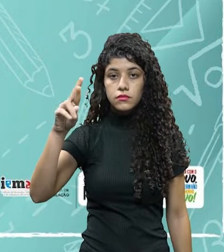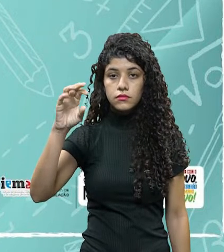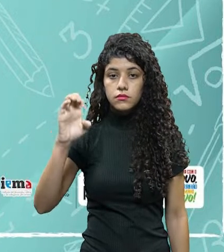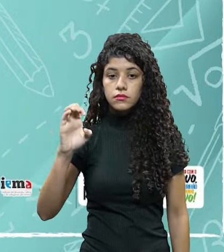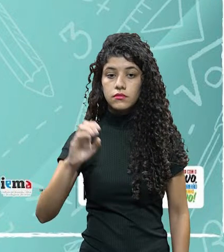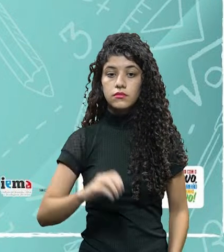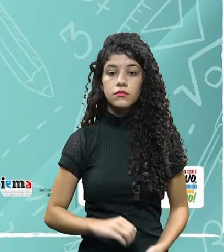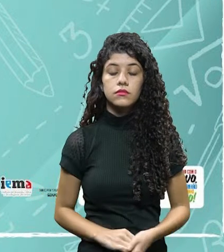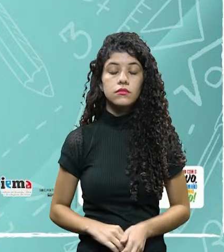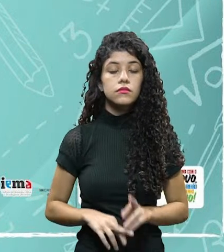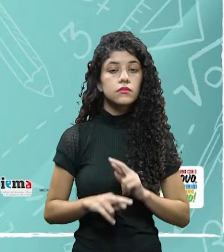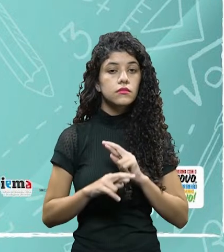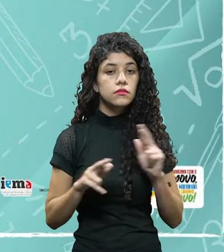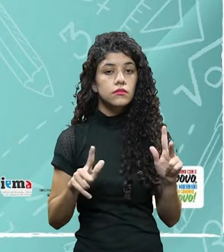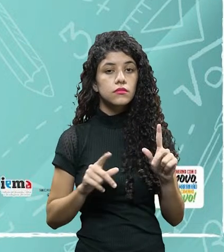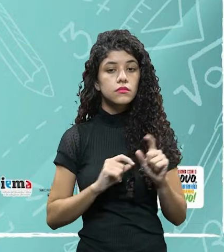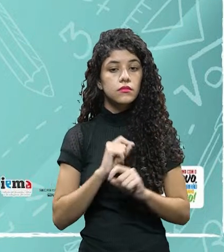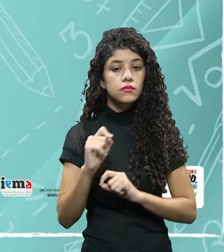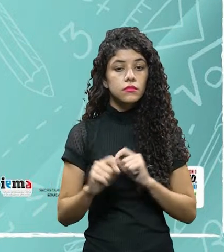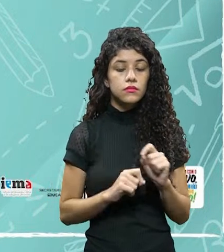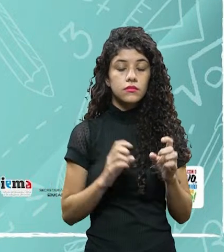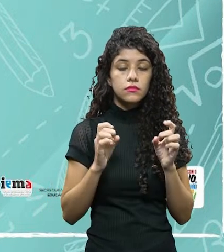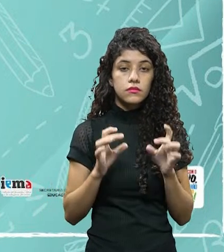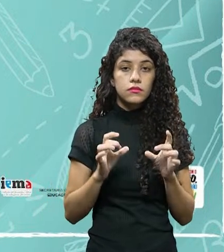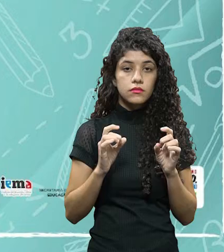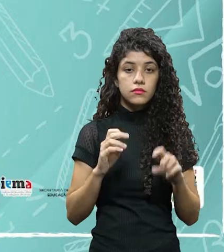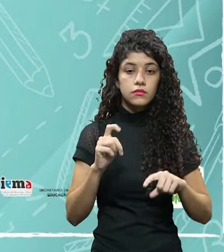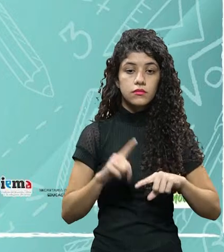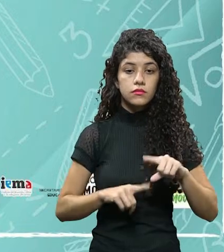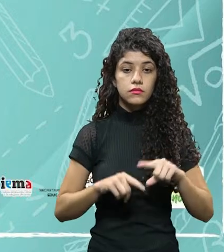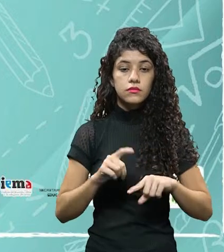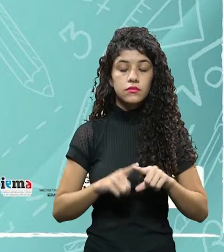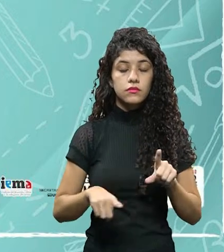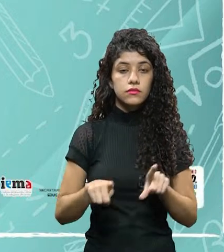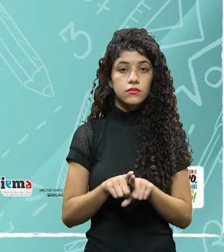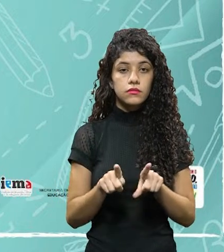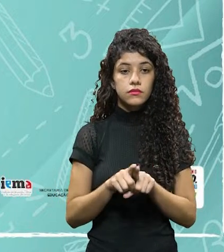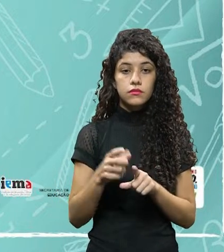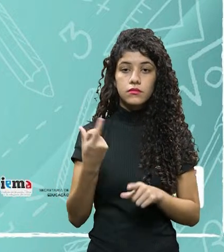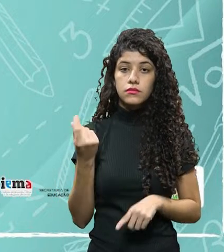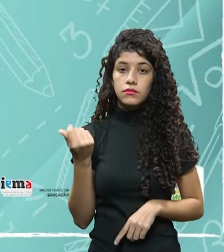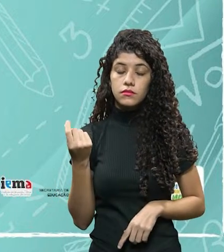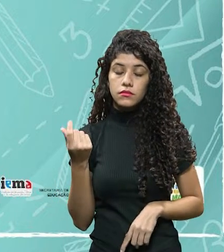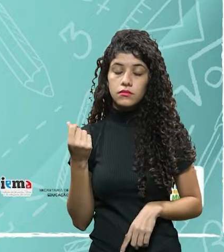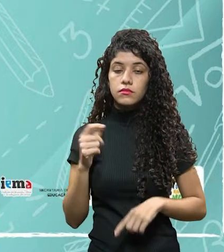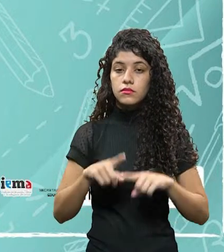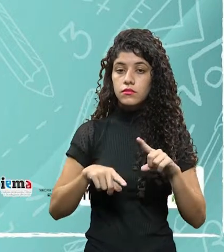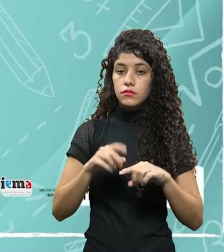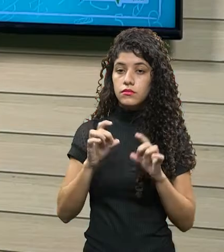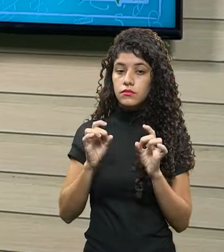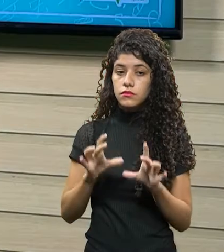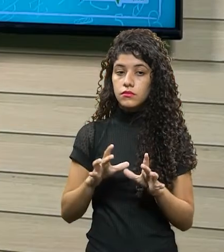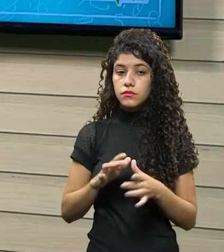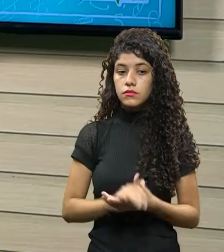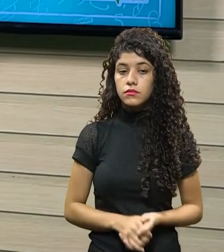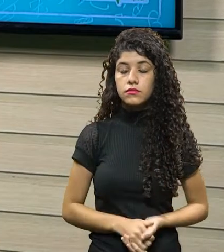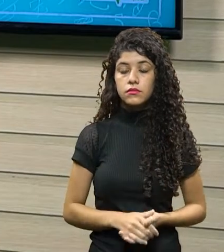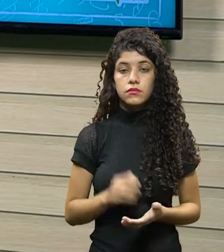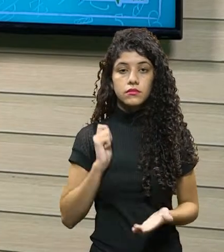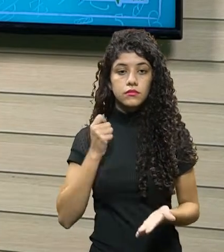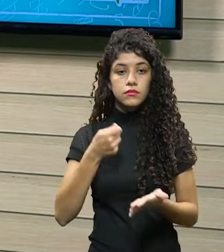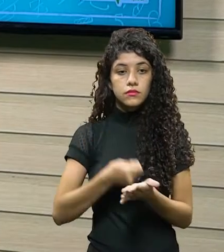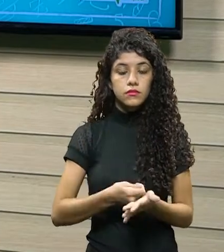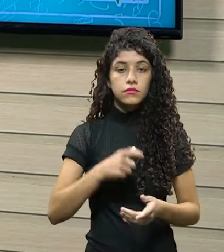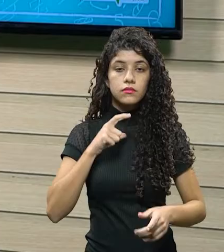operacionais da empresa. É a diferença entre a venda de mercadorias e o custo da mercadoria vendida. Então, para adquirir